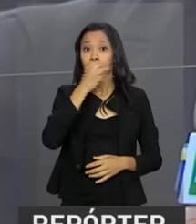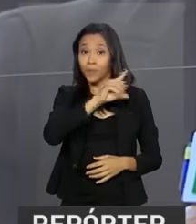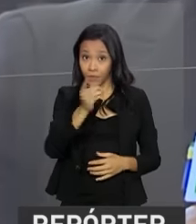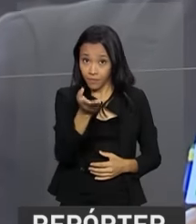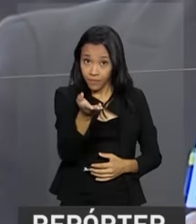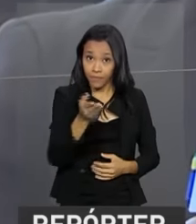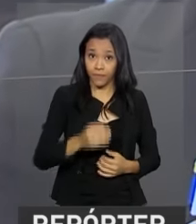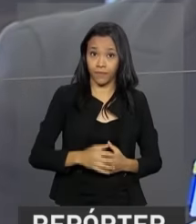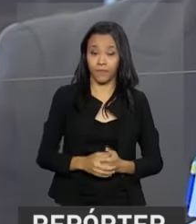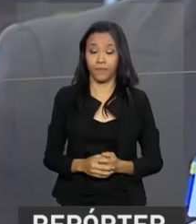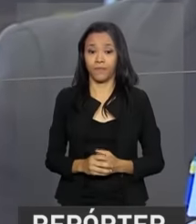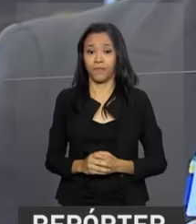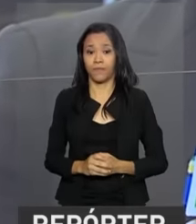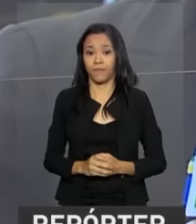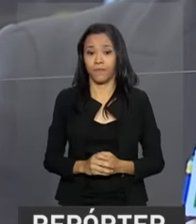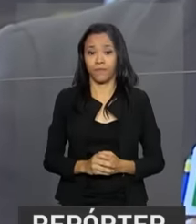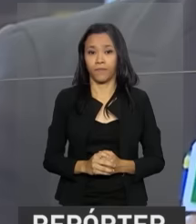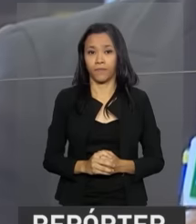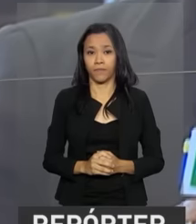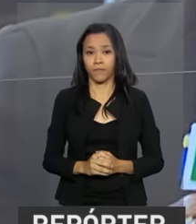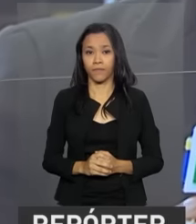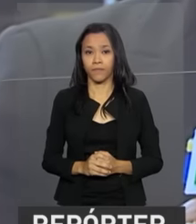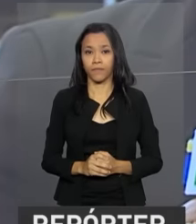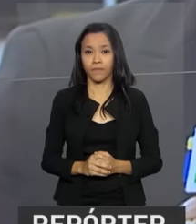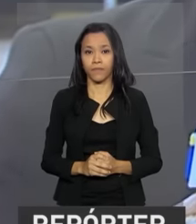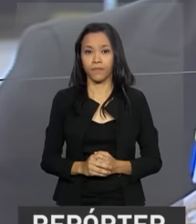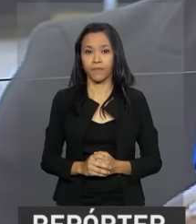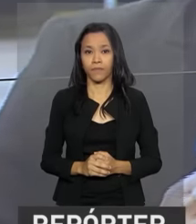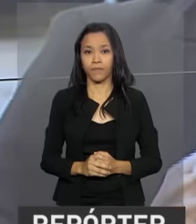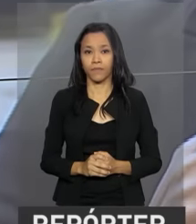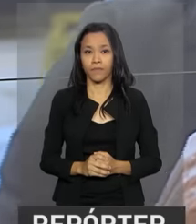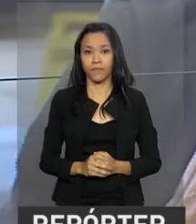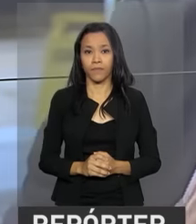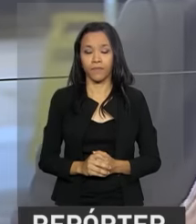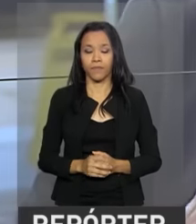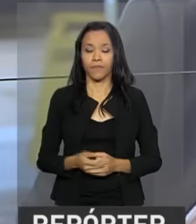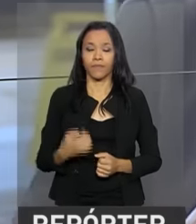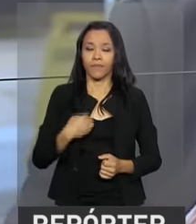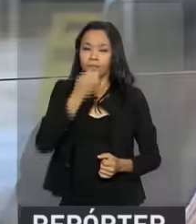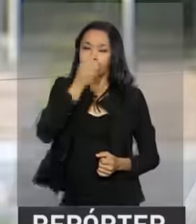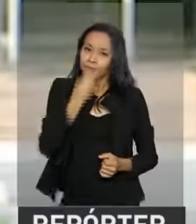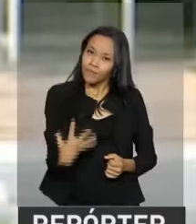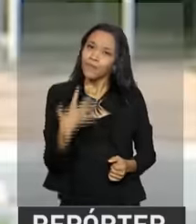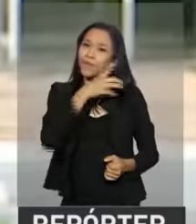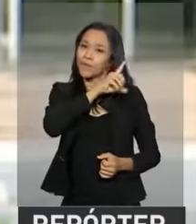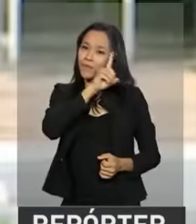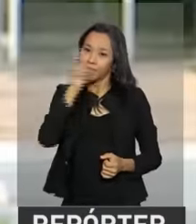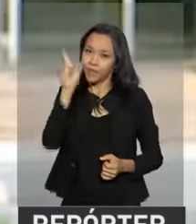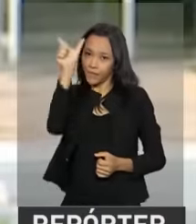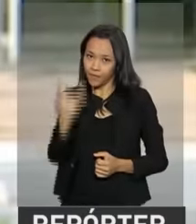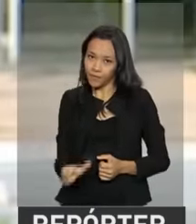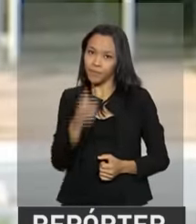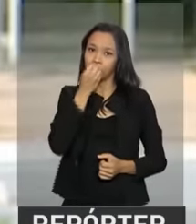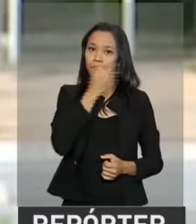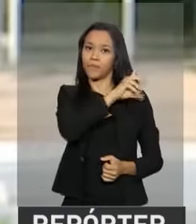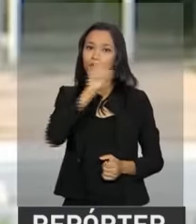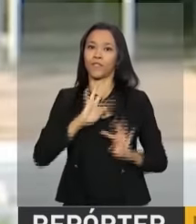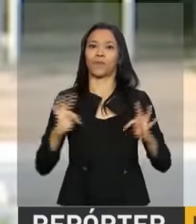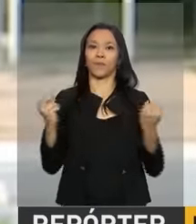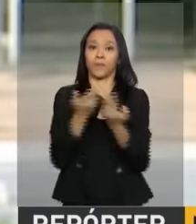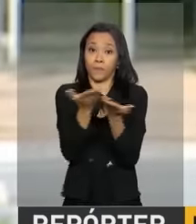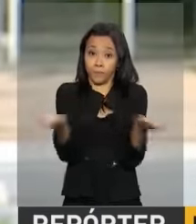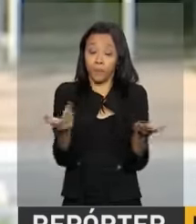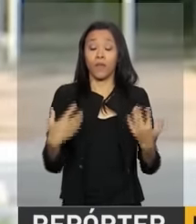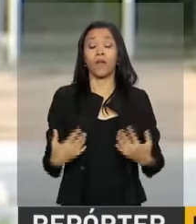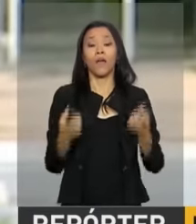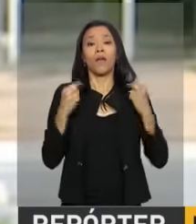você. Eu tenho 20 anos de investigação. Bom dia, Renata. Bom dia a todos. Olha, Renata,